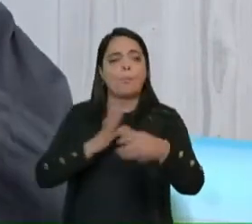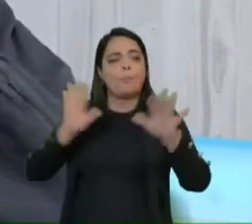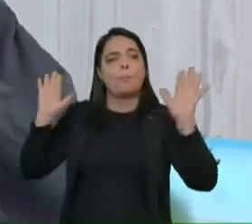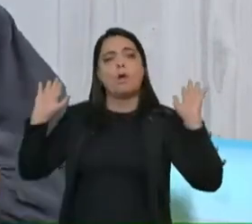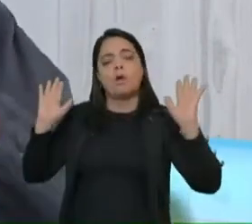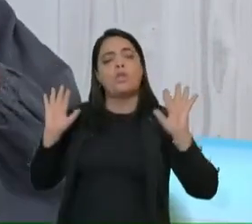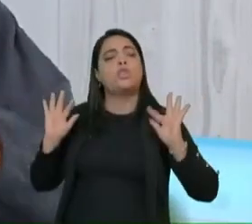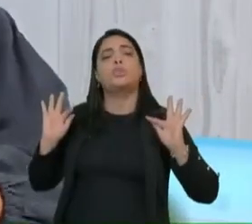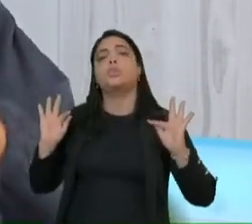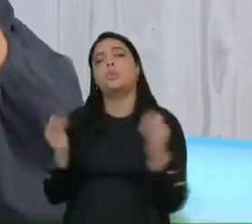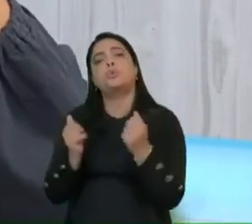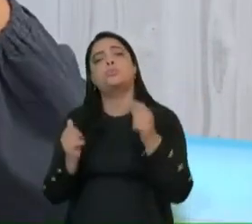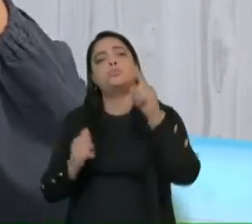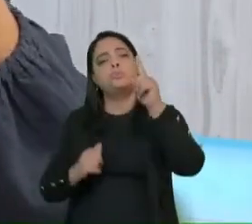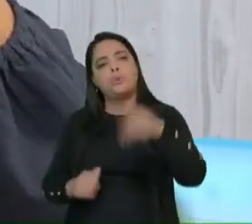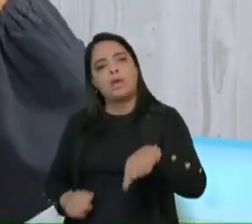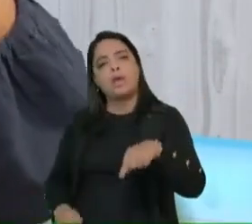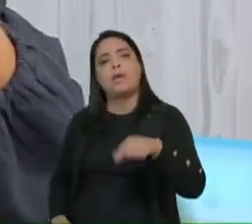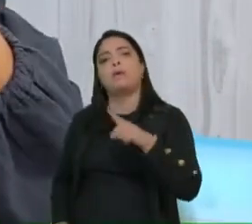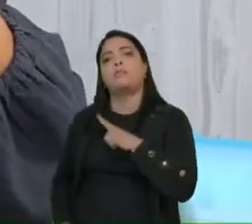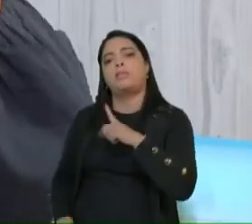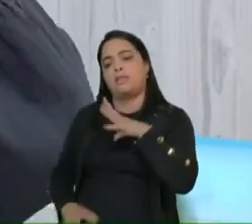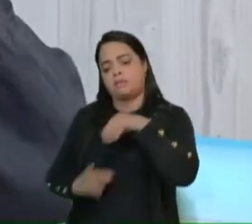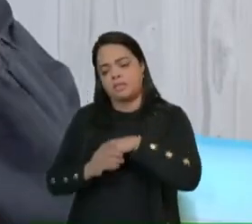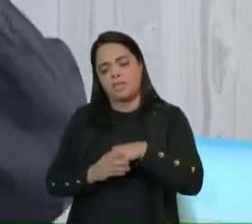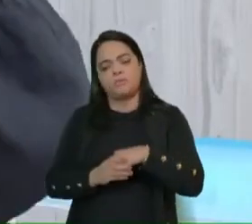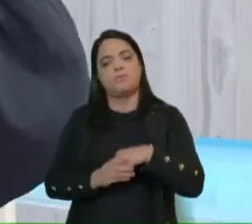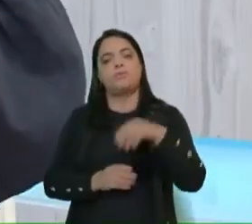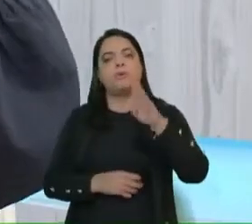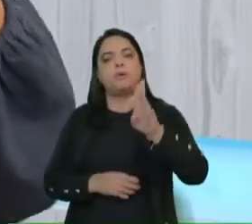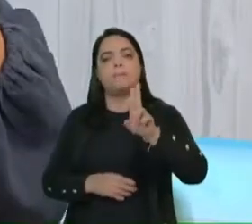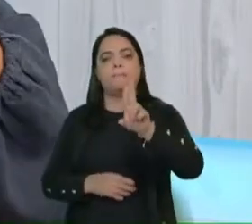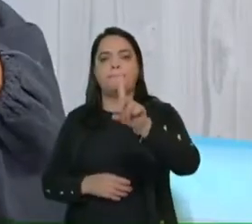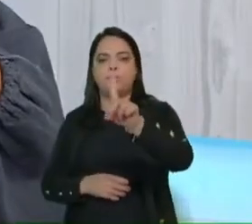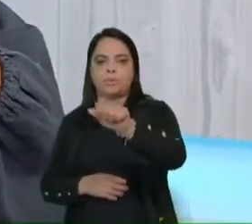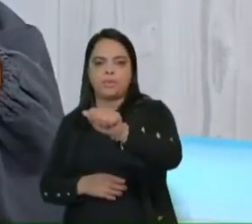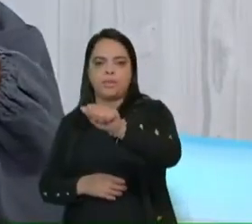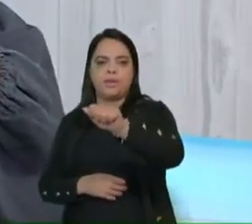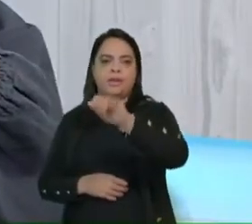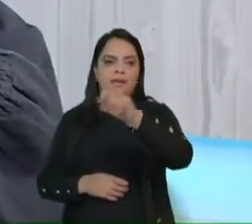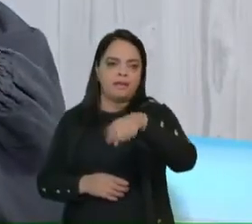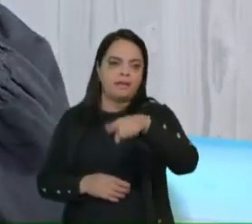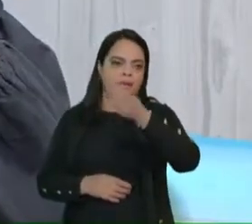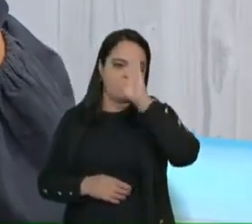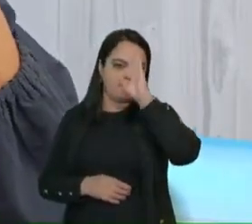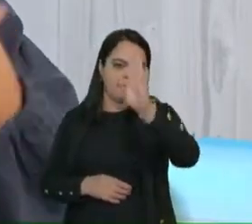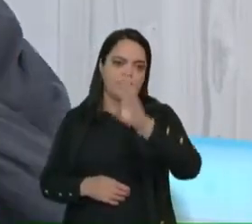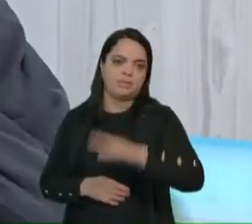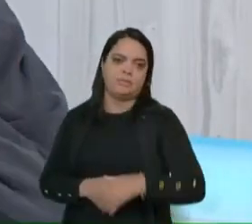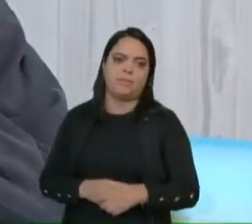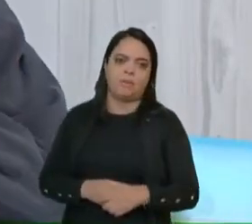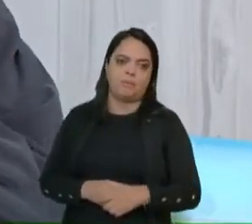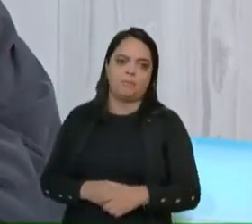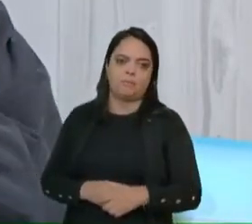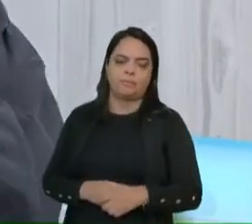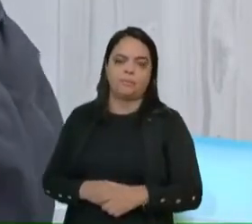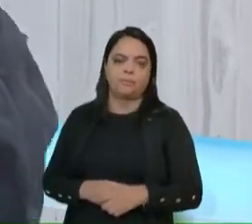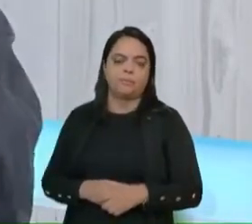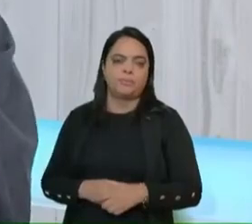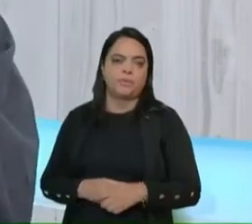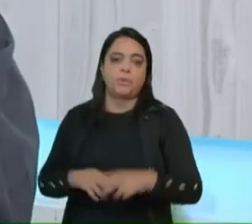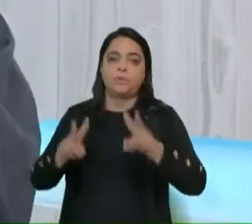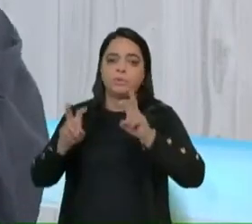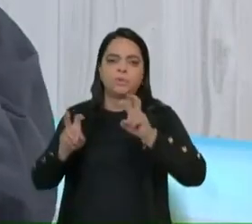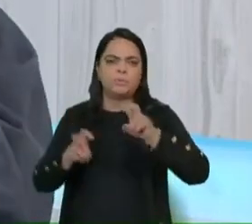independe todos os seres tem natureza Buda então para nós isso é o mais importante né A questão do Deus